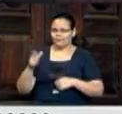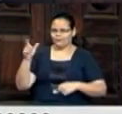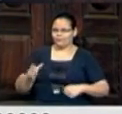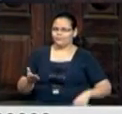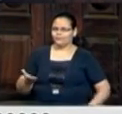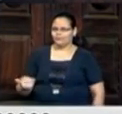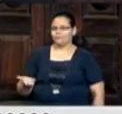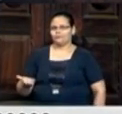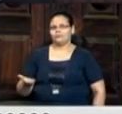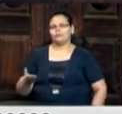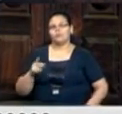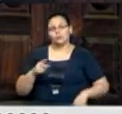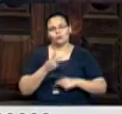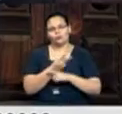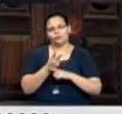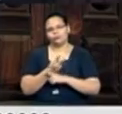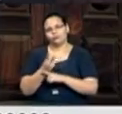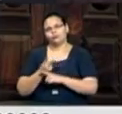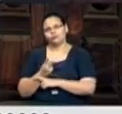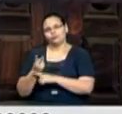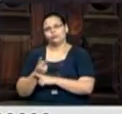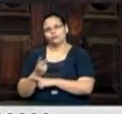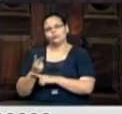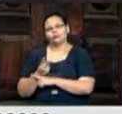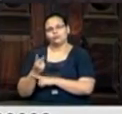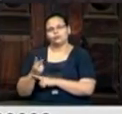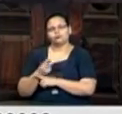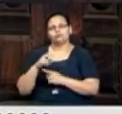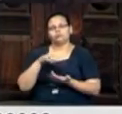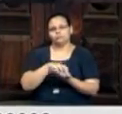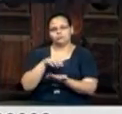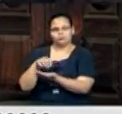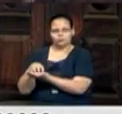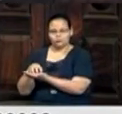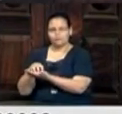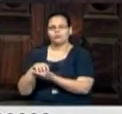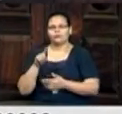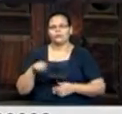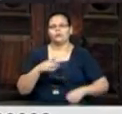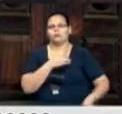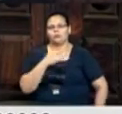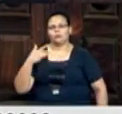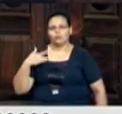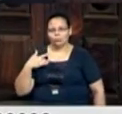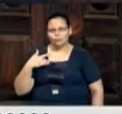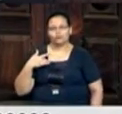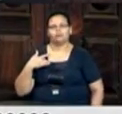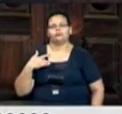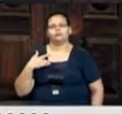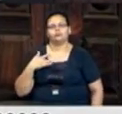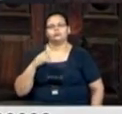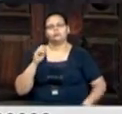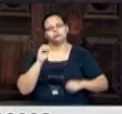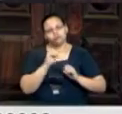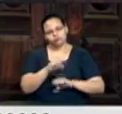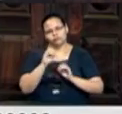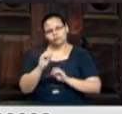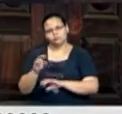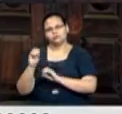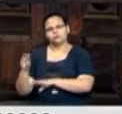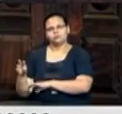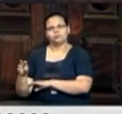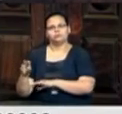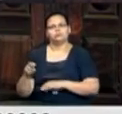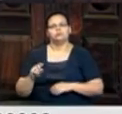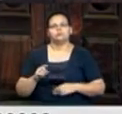são exatamente procurados nas repartições públicas, na área da saúde, na área da educação, na